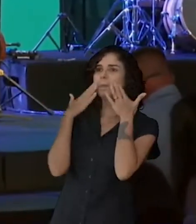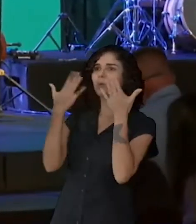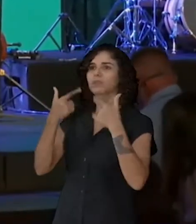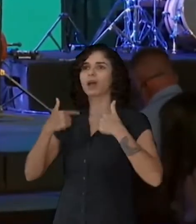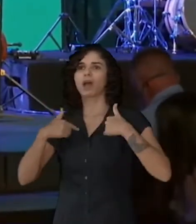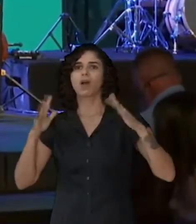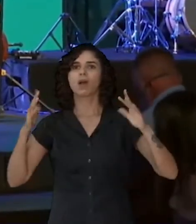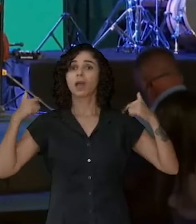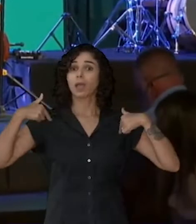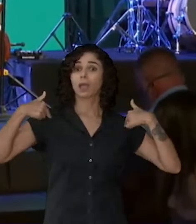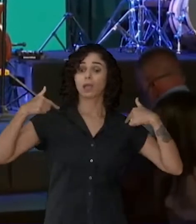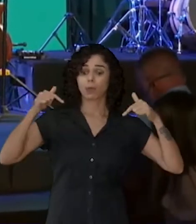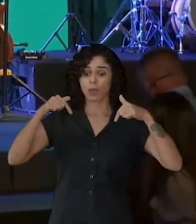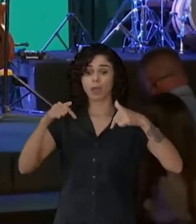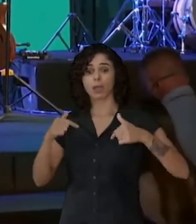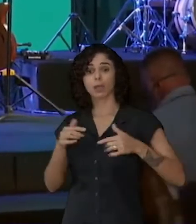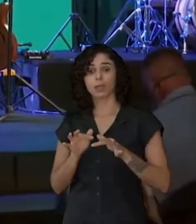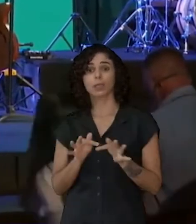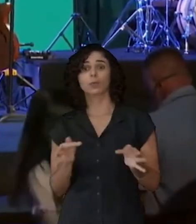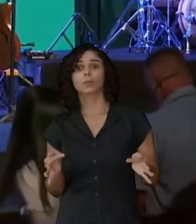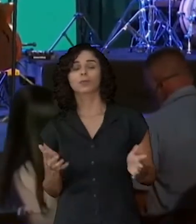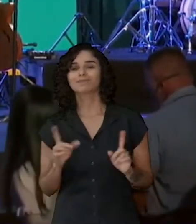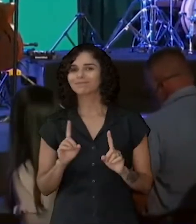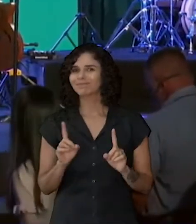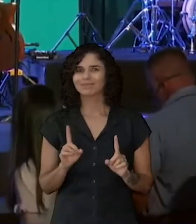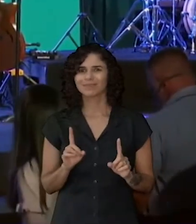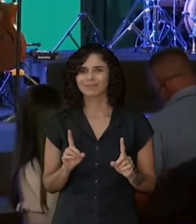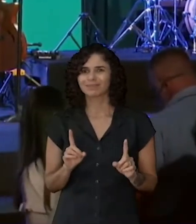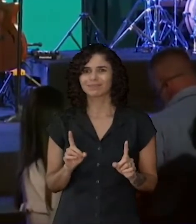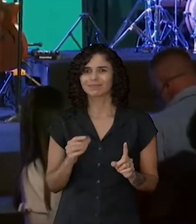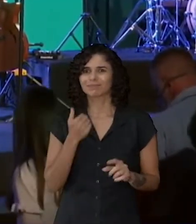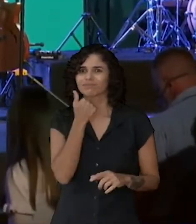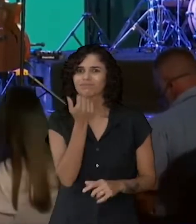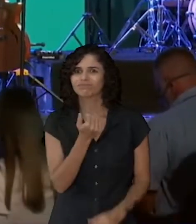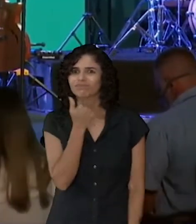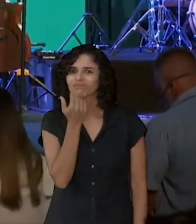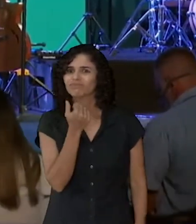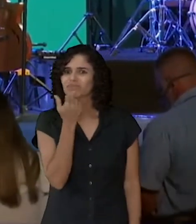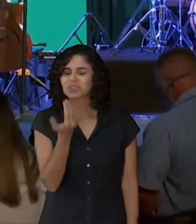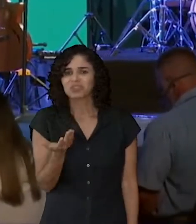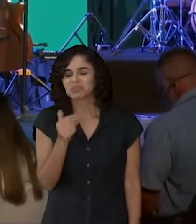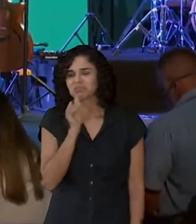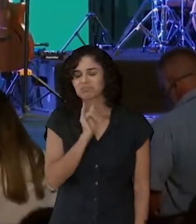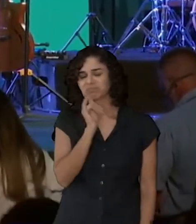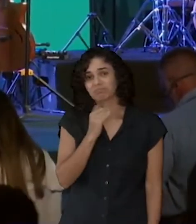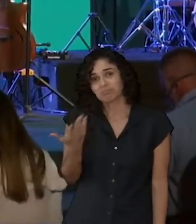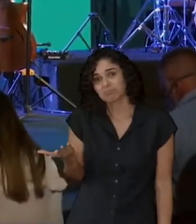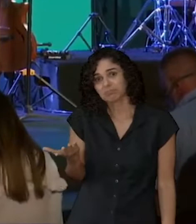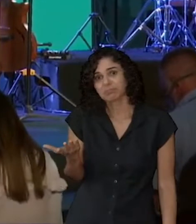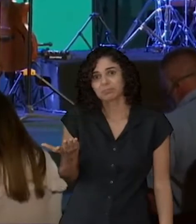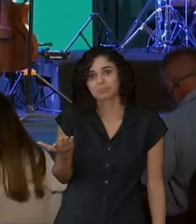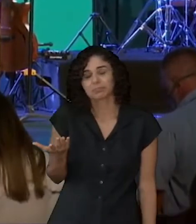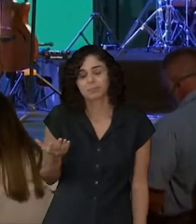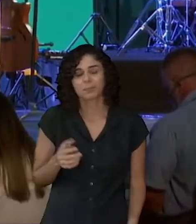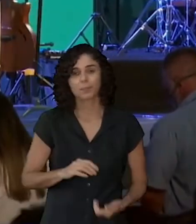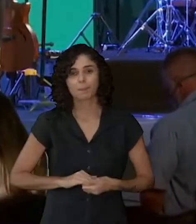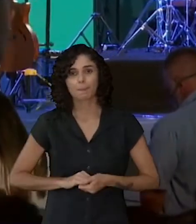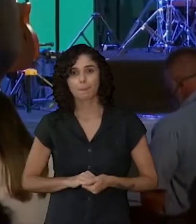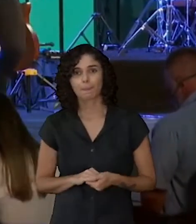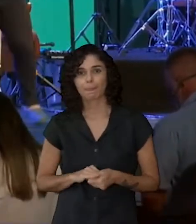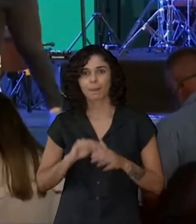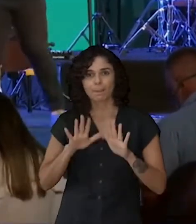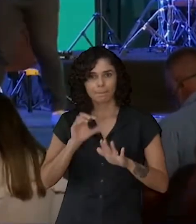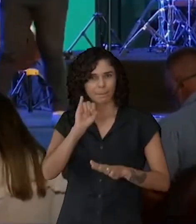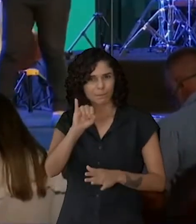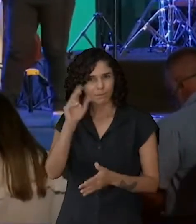você não foi despertado em nada pelo Espírito, vir aqui é só uma caminhada à toa, fica aí. Agora, se